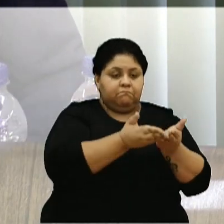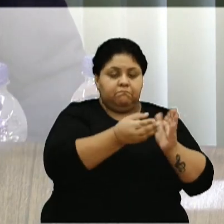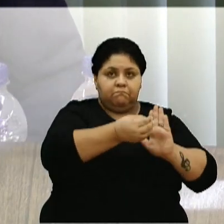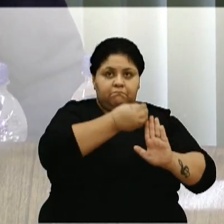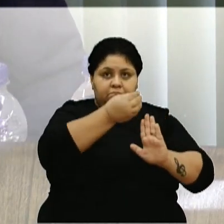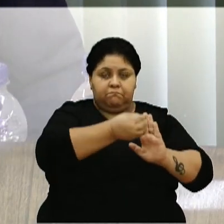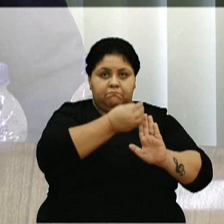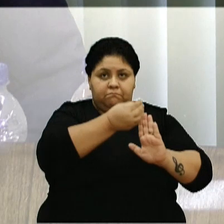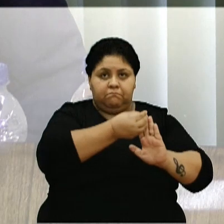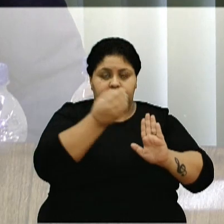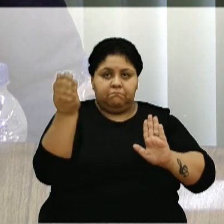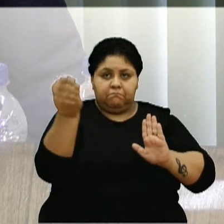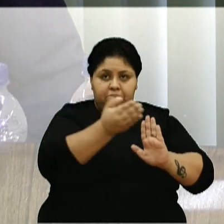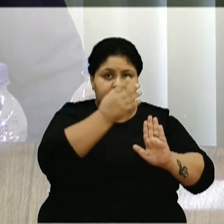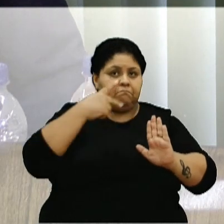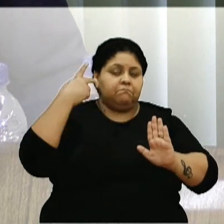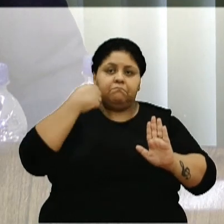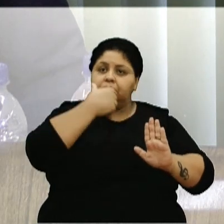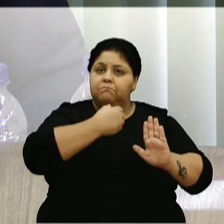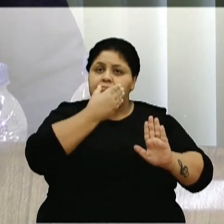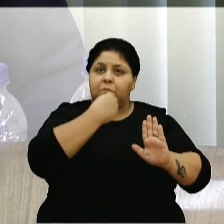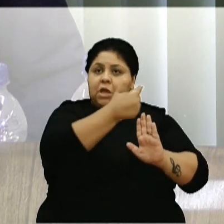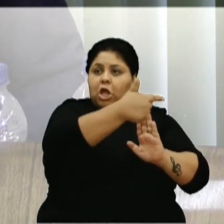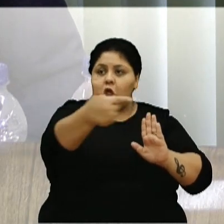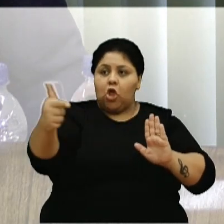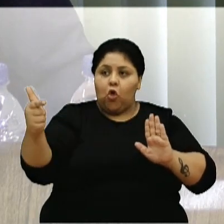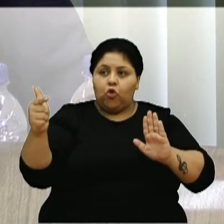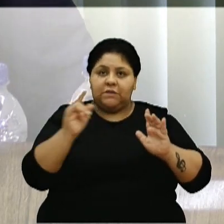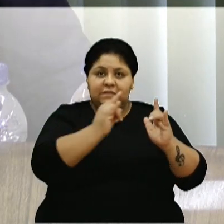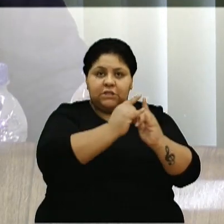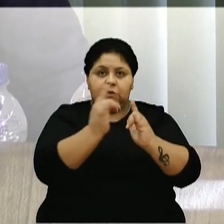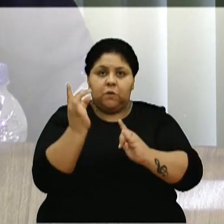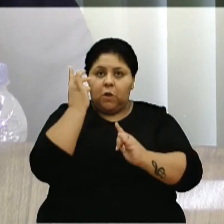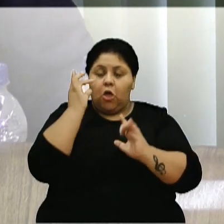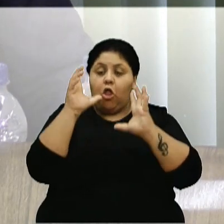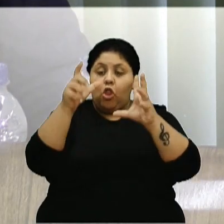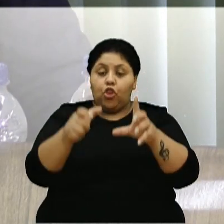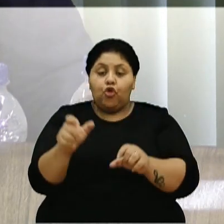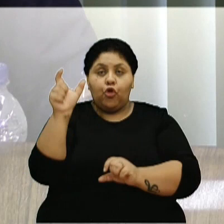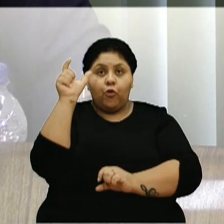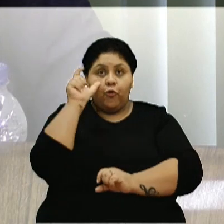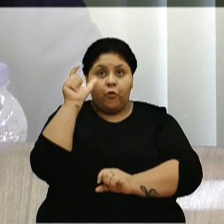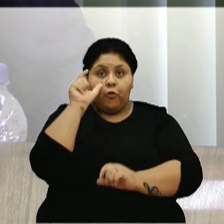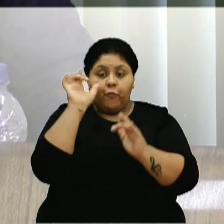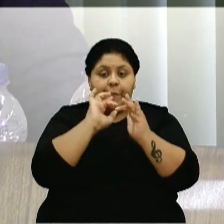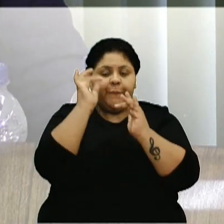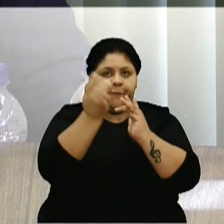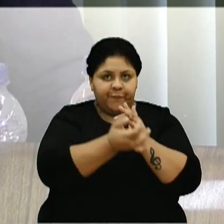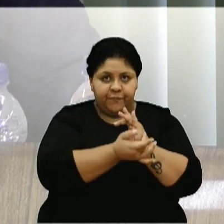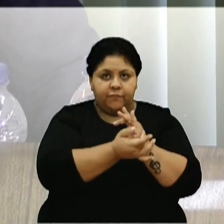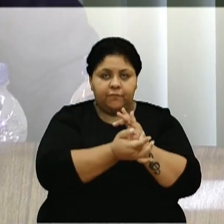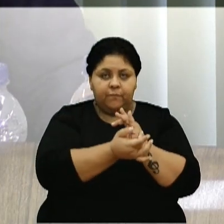as senhoras e senhores vereadores e demais entidades presentes, e a todos que estão nos acompanhando pelas redes